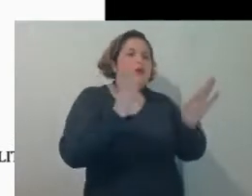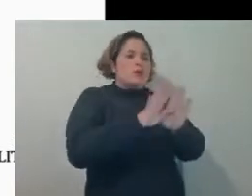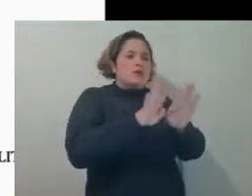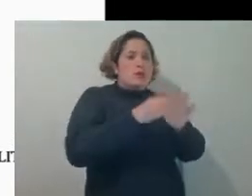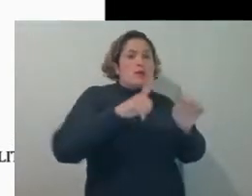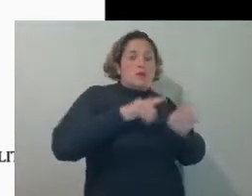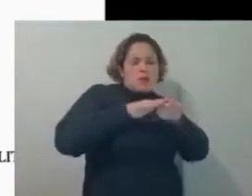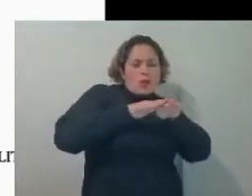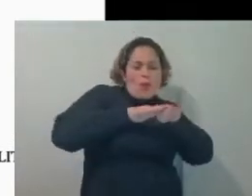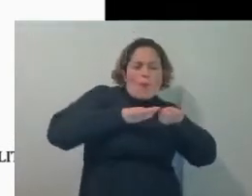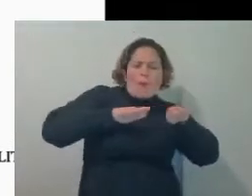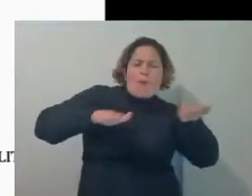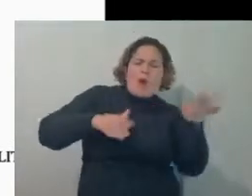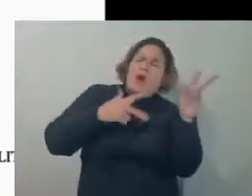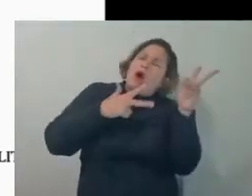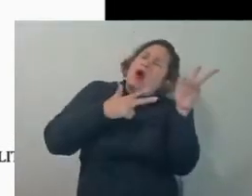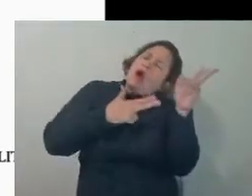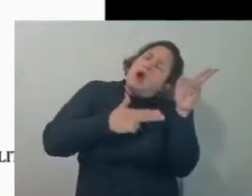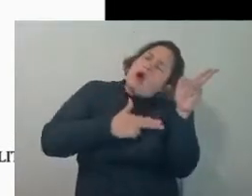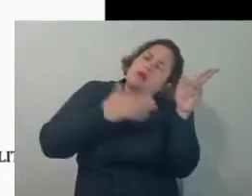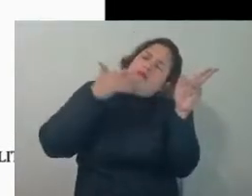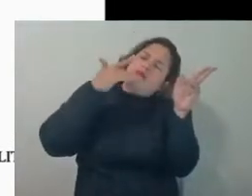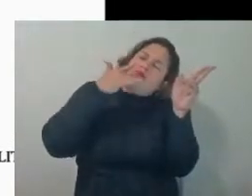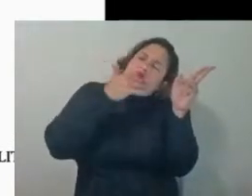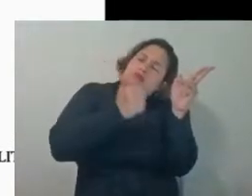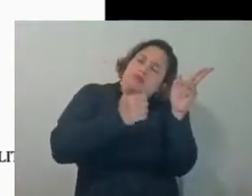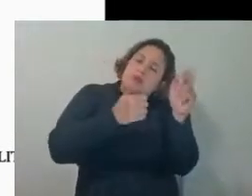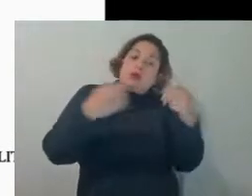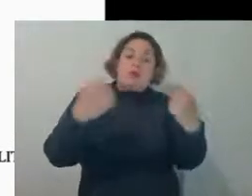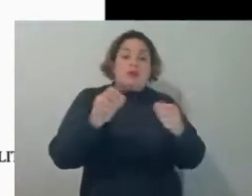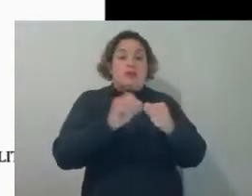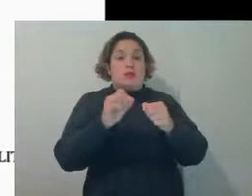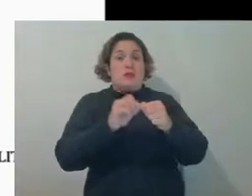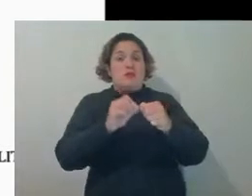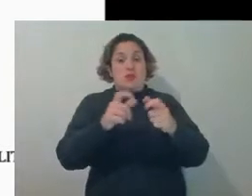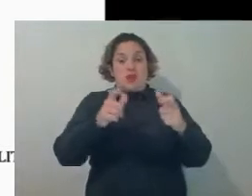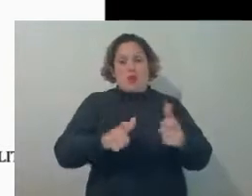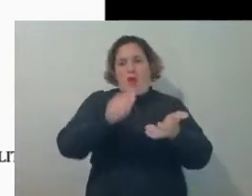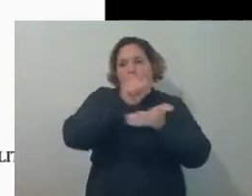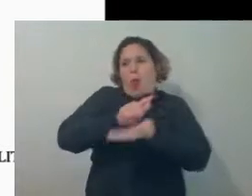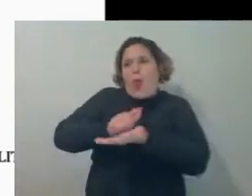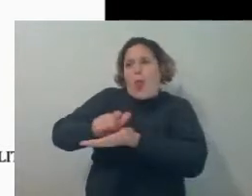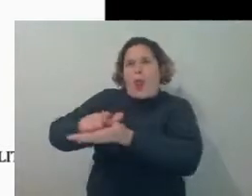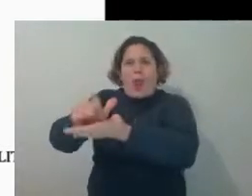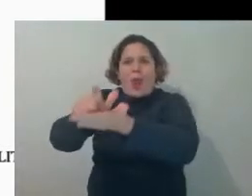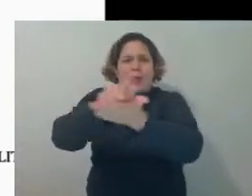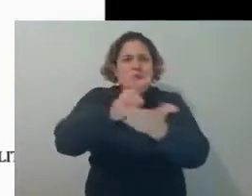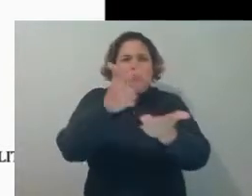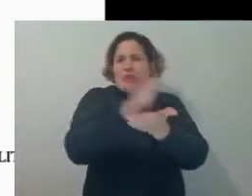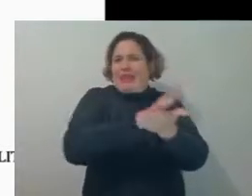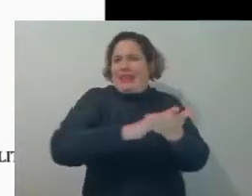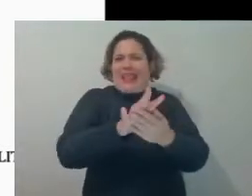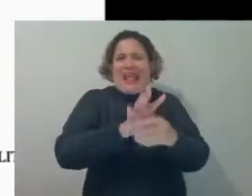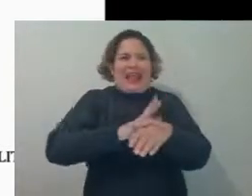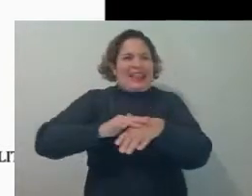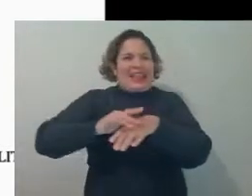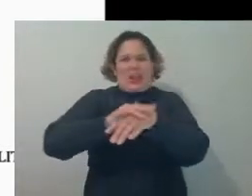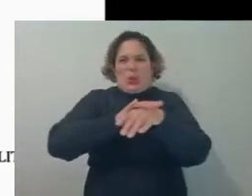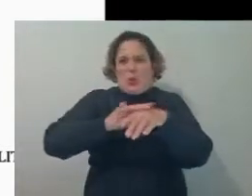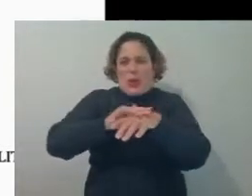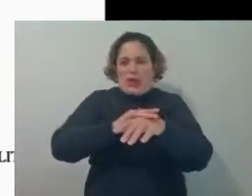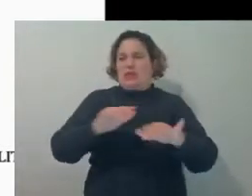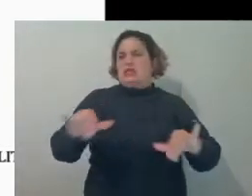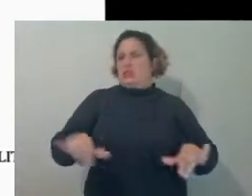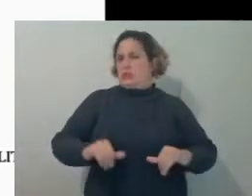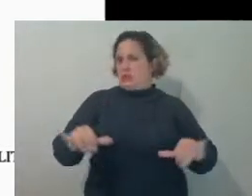superfície confortável para descanso, liberdade sanitária, que esse animal deve estar livre de doenças e